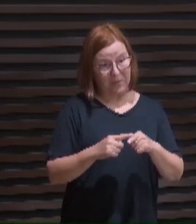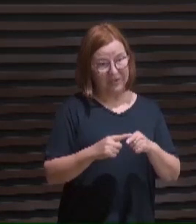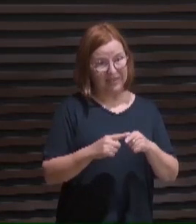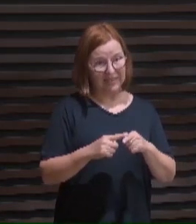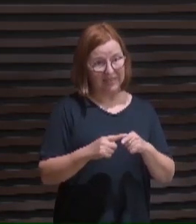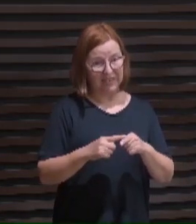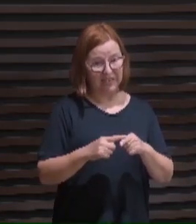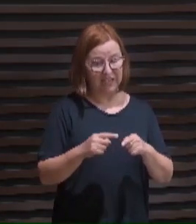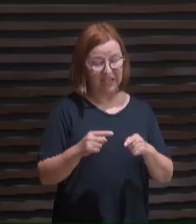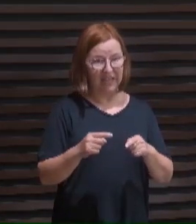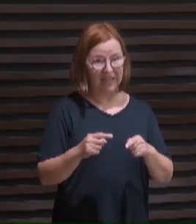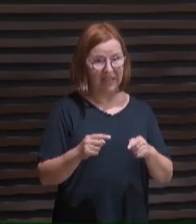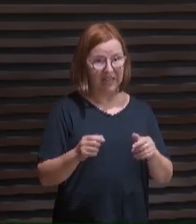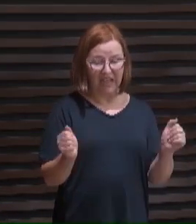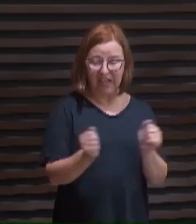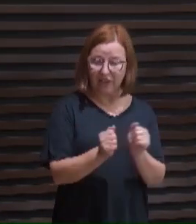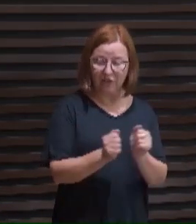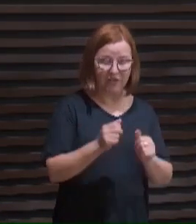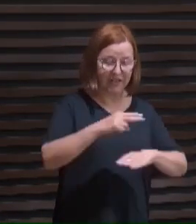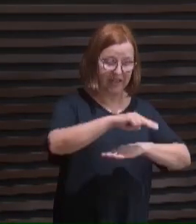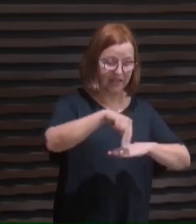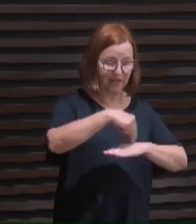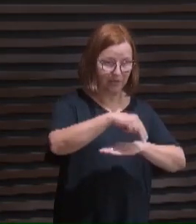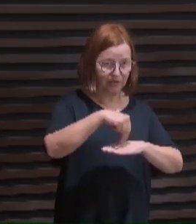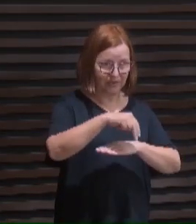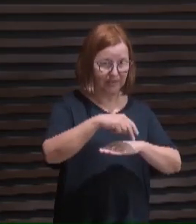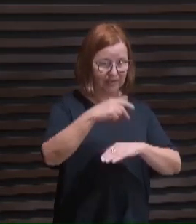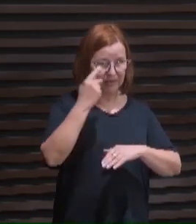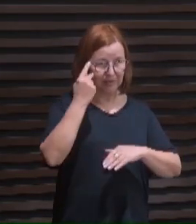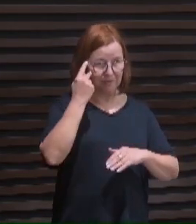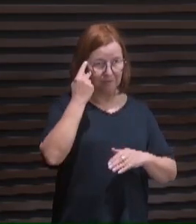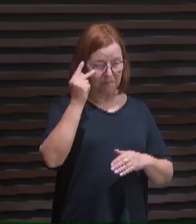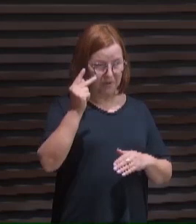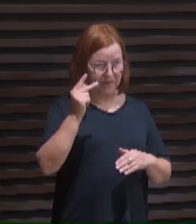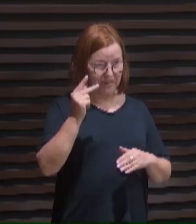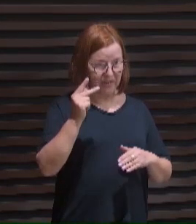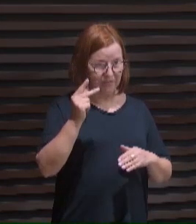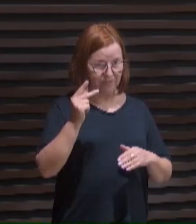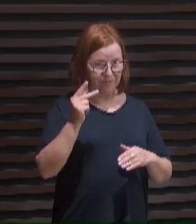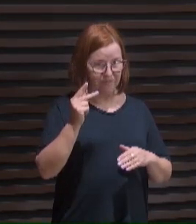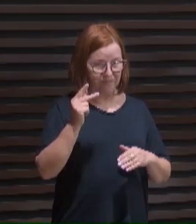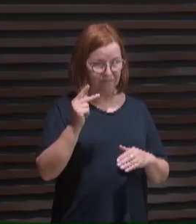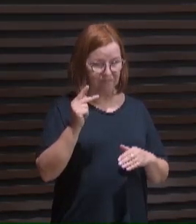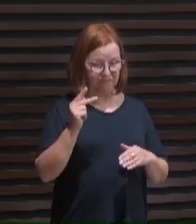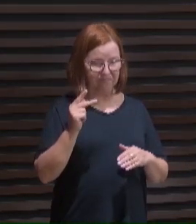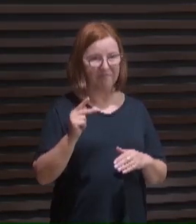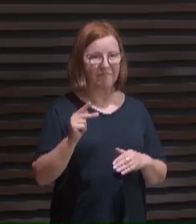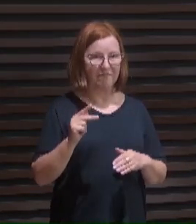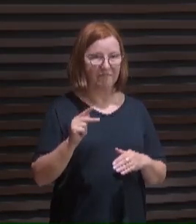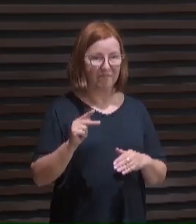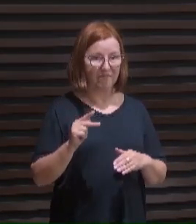os reinos, para sobre eles fazer cair a minha maldição e todo o furor